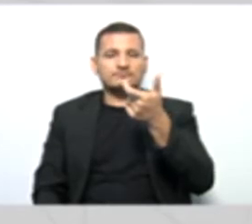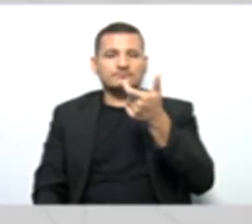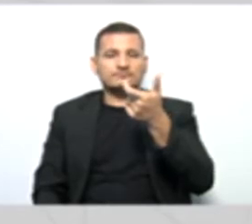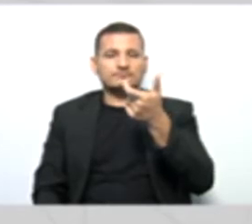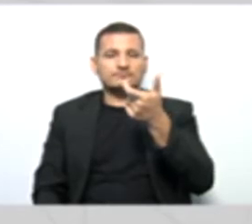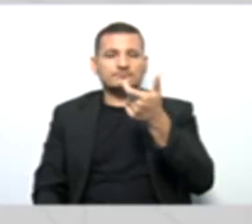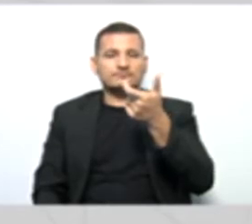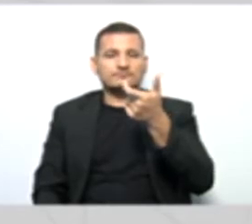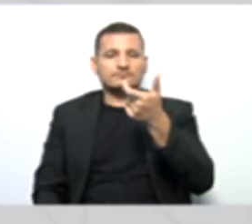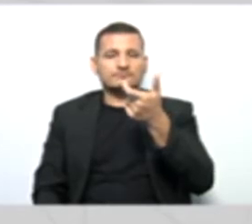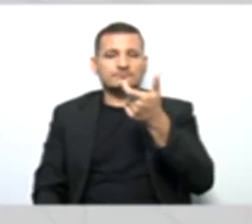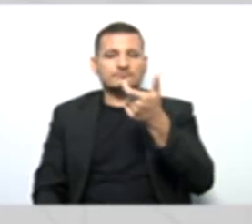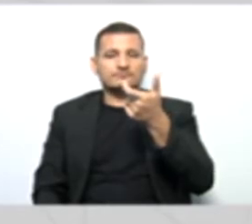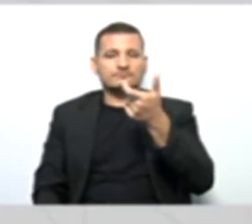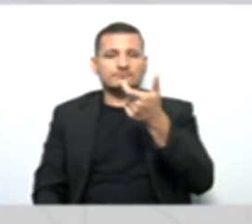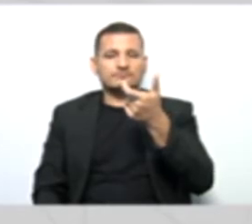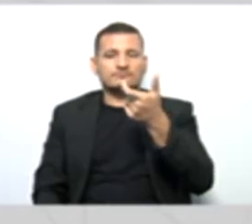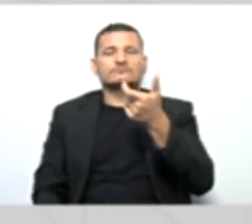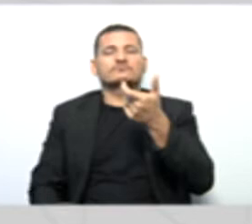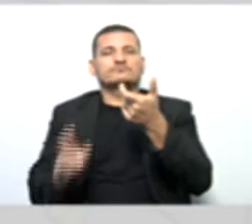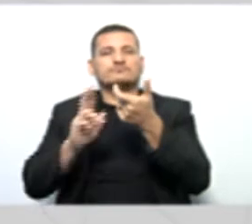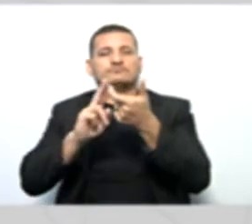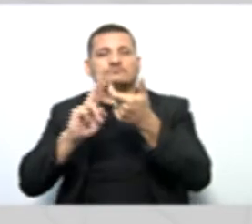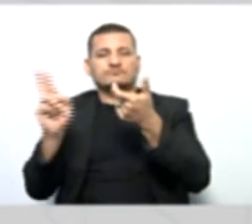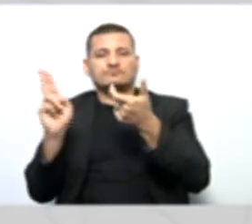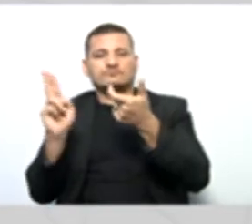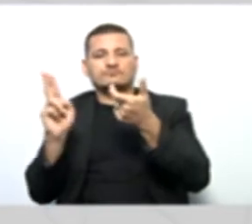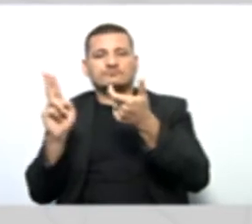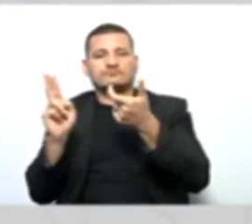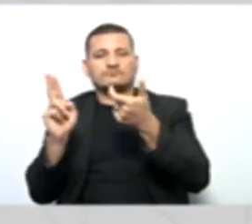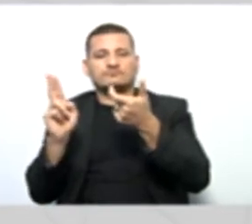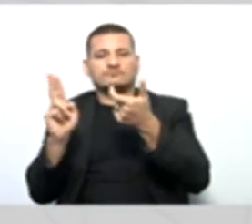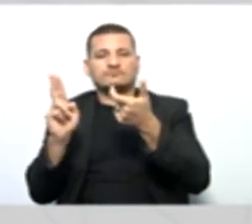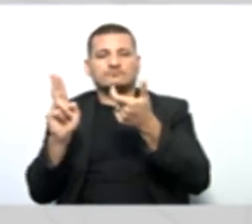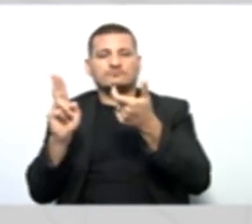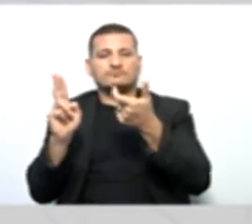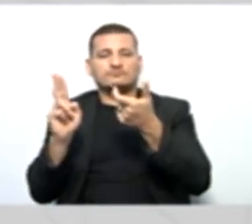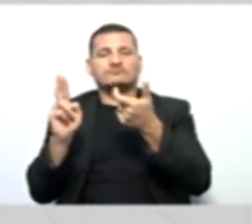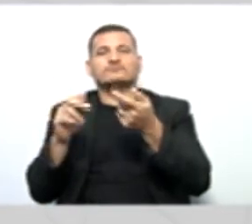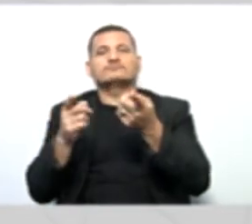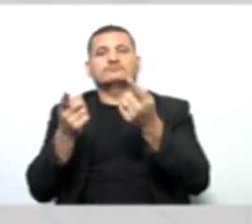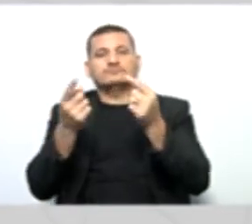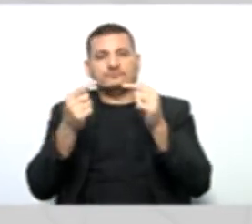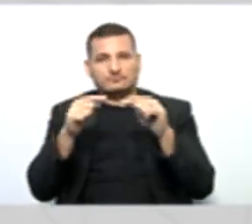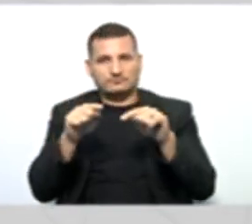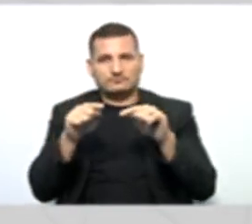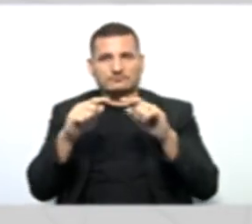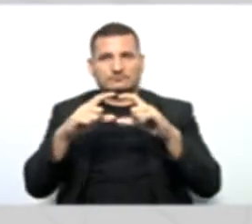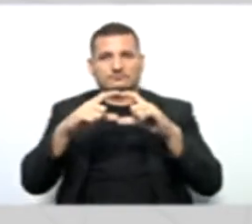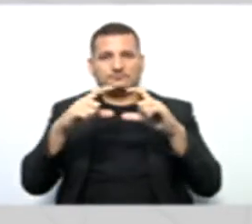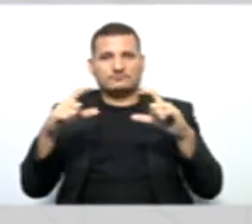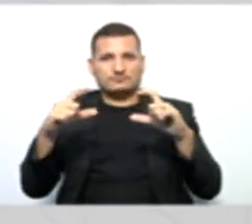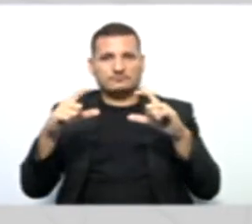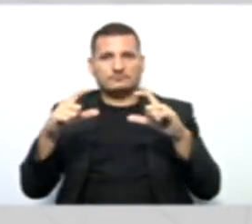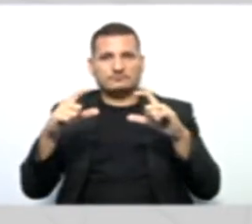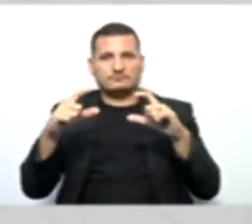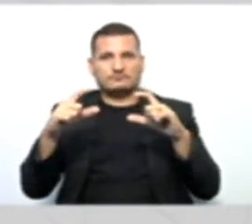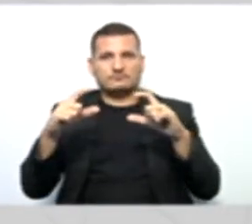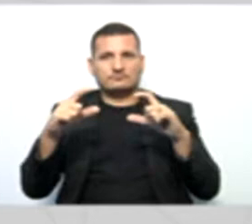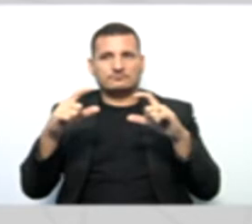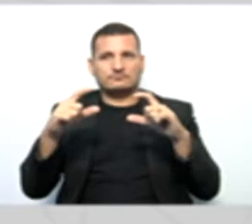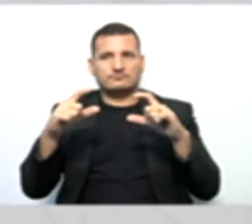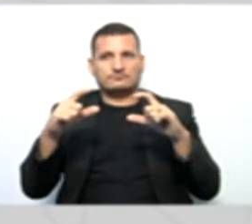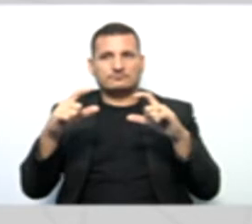você iria colocar o nome da classe que você pretende criar. Aqui, no segundo quadrante da sua tabela, você iria